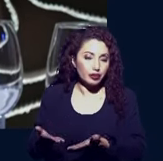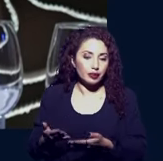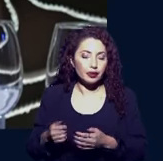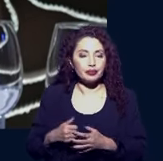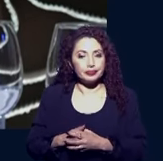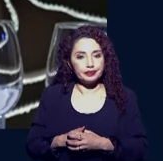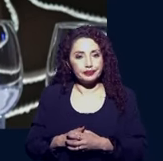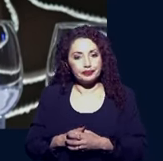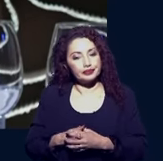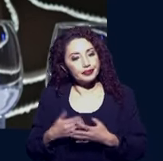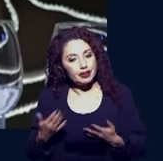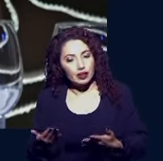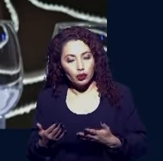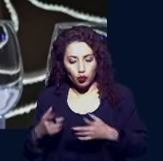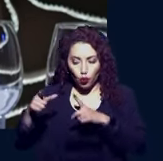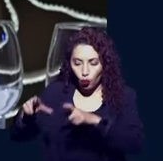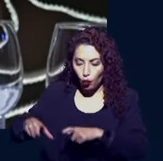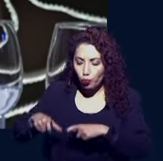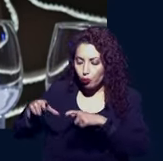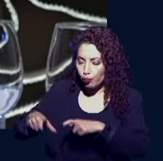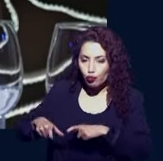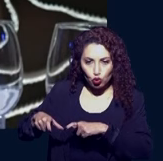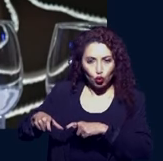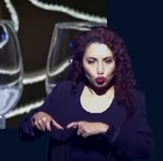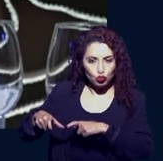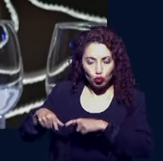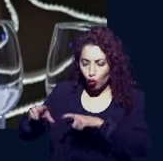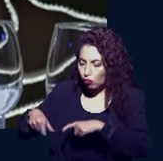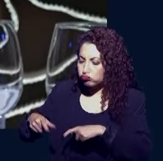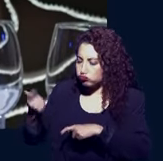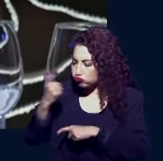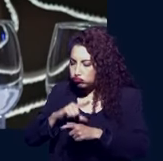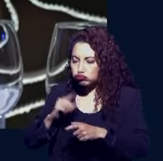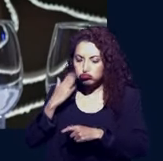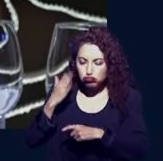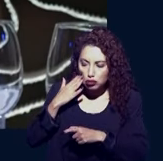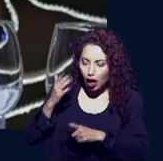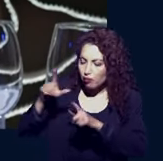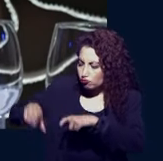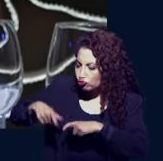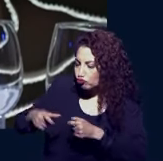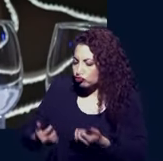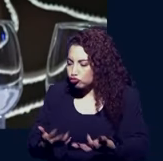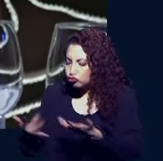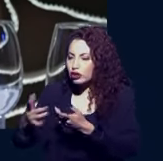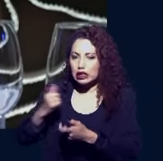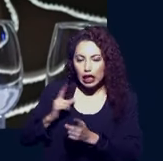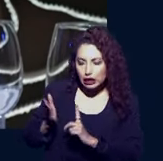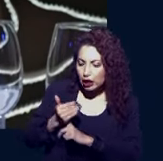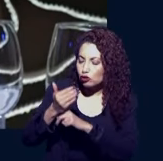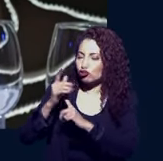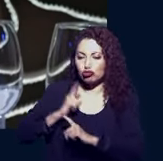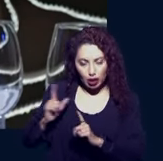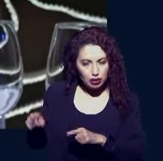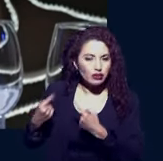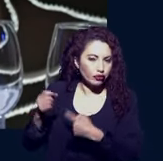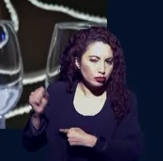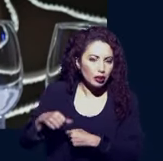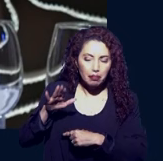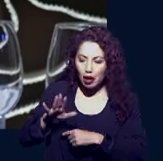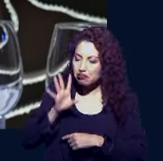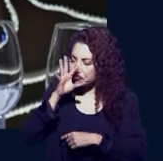porteira para dentro o produtor já se virou ele hoje tem tecnologia com todos os desafios que ele tem ele hoje ele